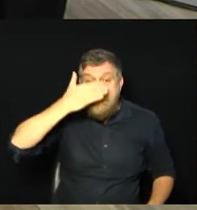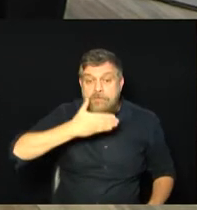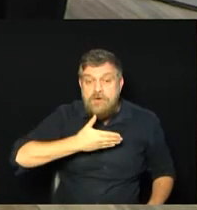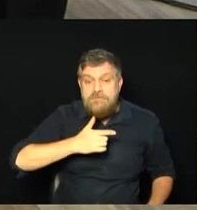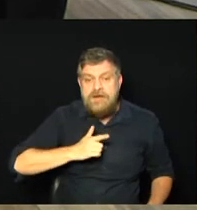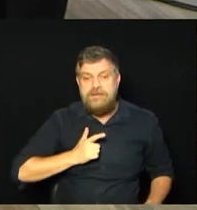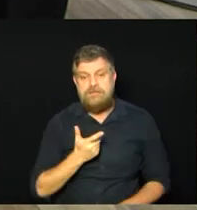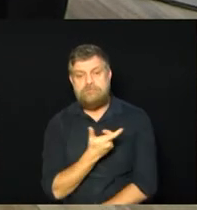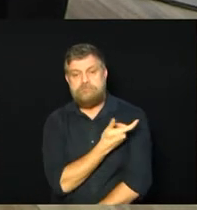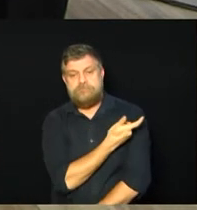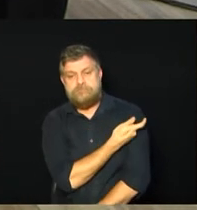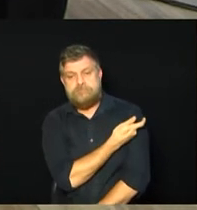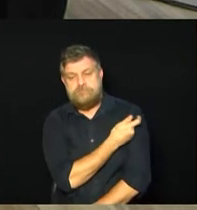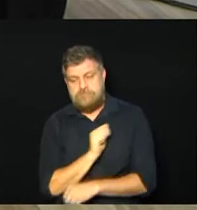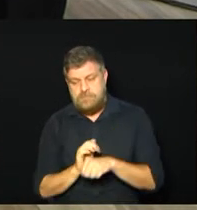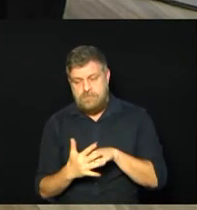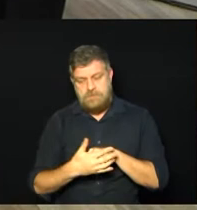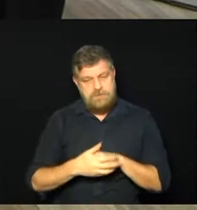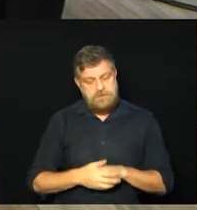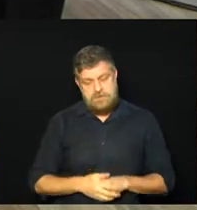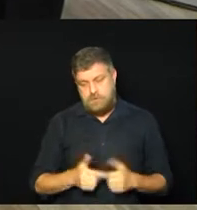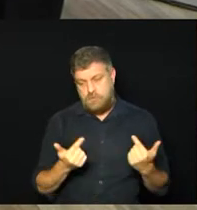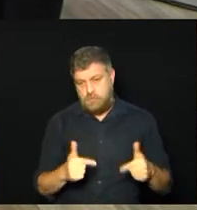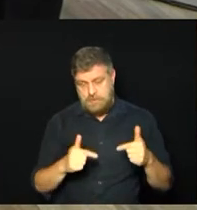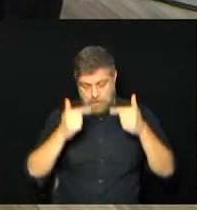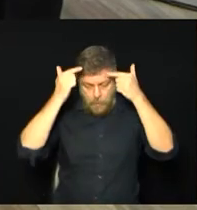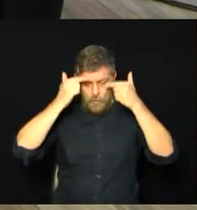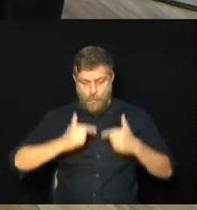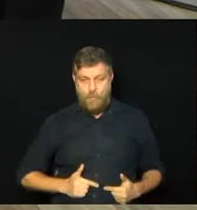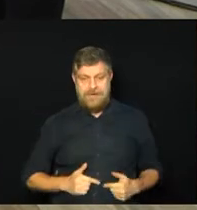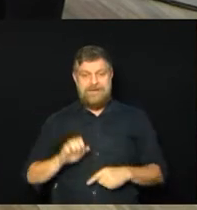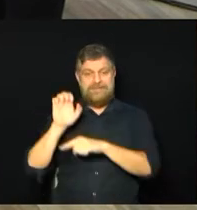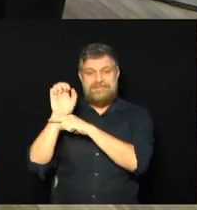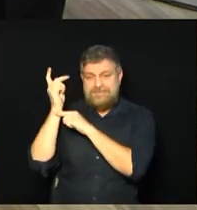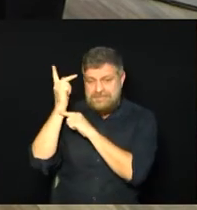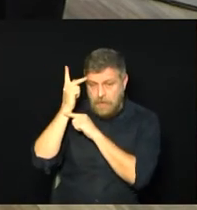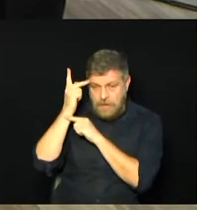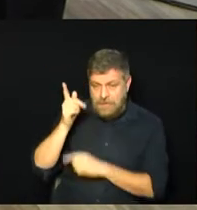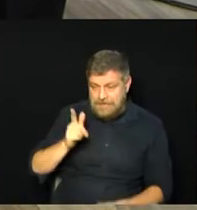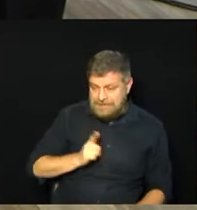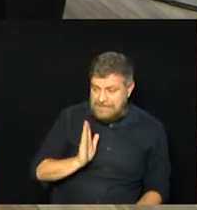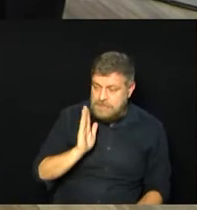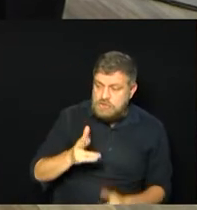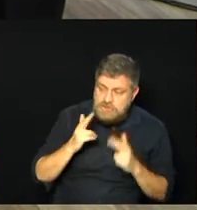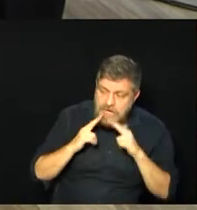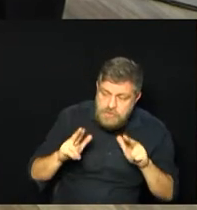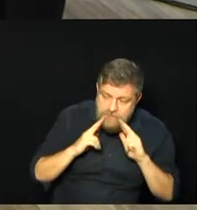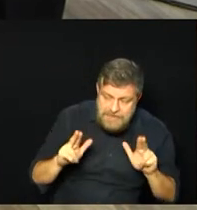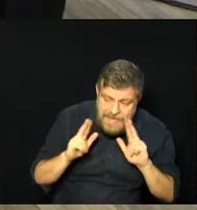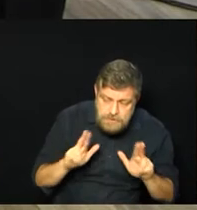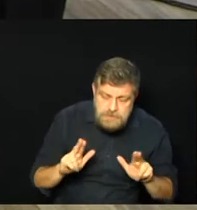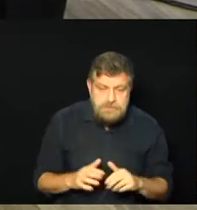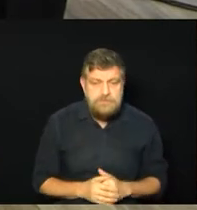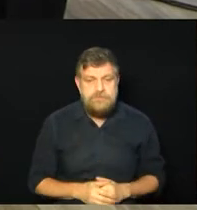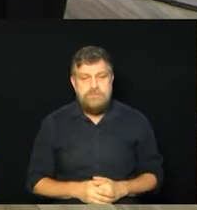sua vacinação contra a Covid-19. No estado de São Paulo, tem alguma novidade sobre este